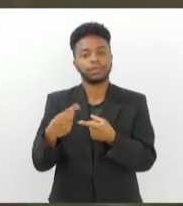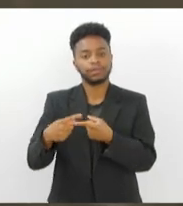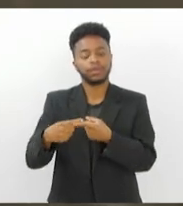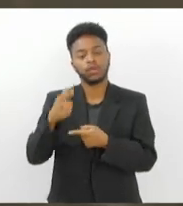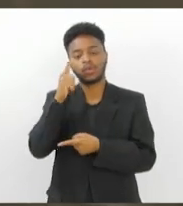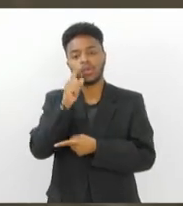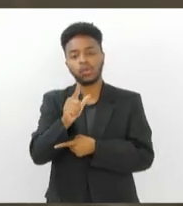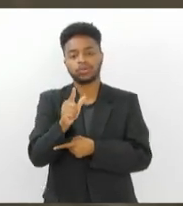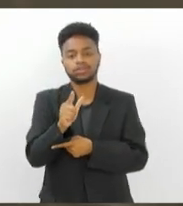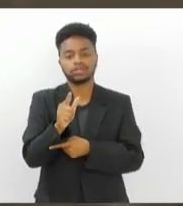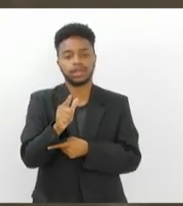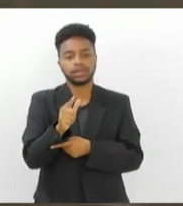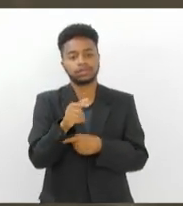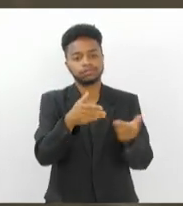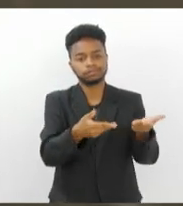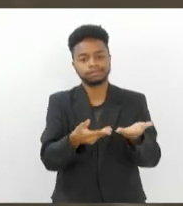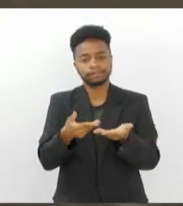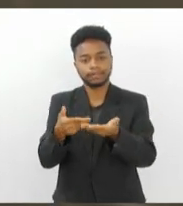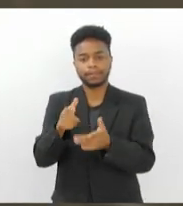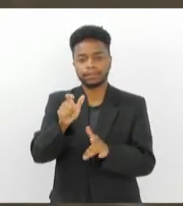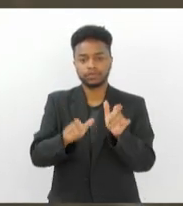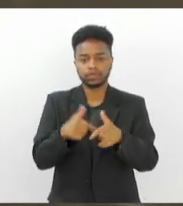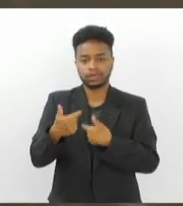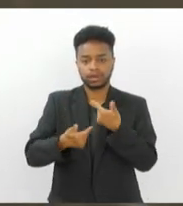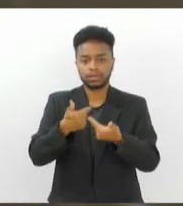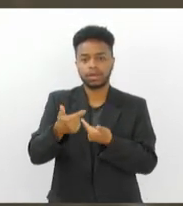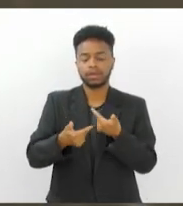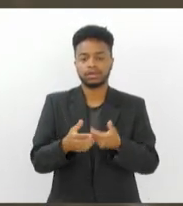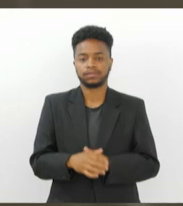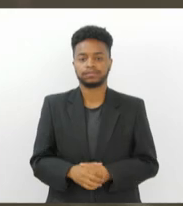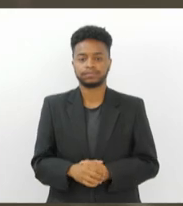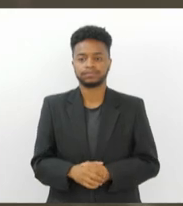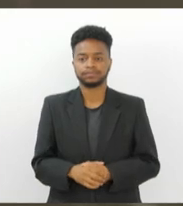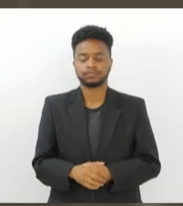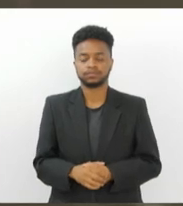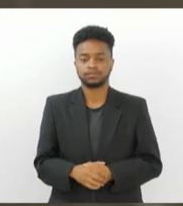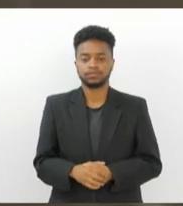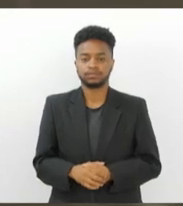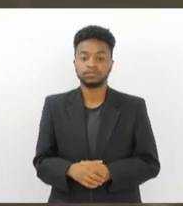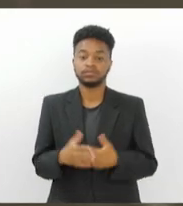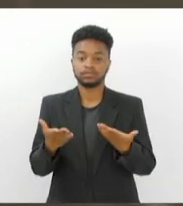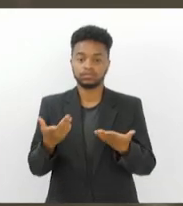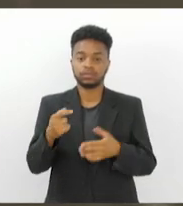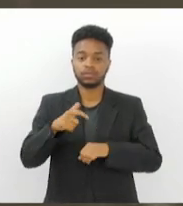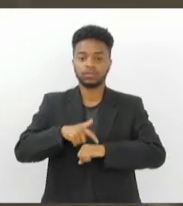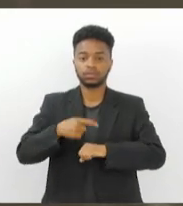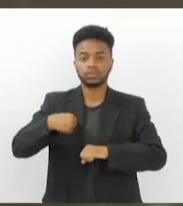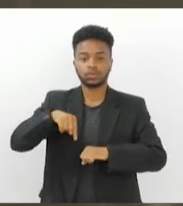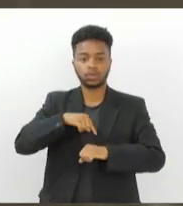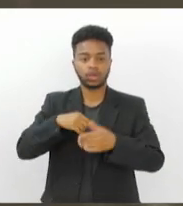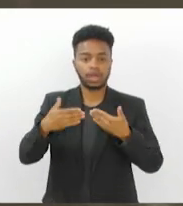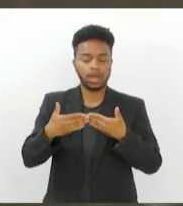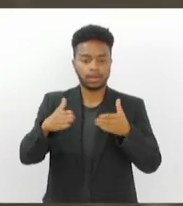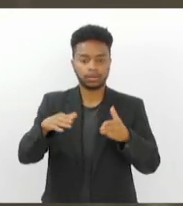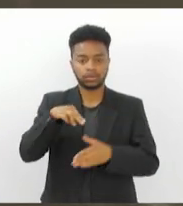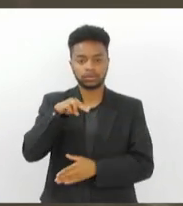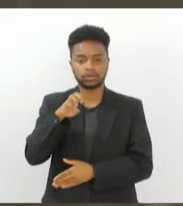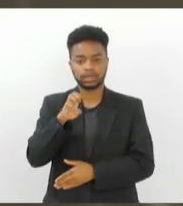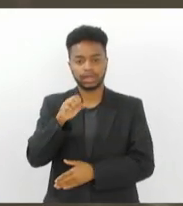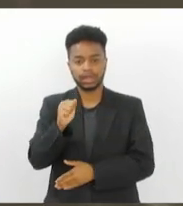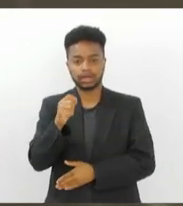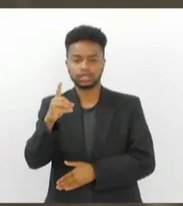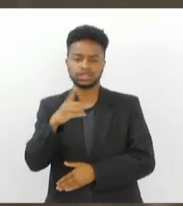colocar essas pessoas no mercado de trabalho eh logo quando a gente reinaugurou o NEAD nós tínhamos mais ou menos